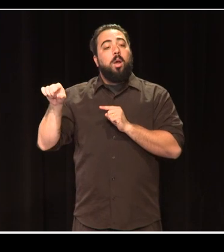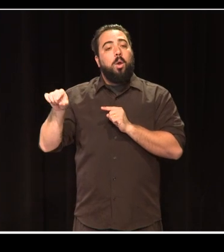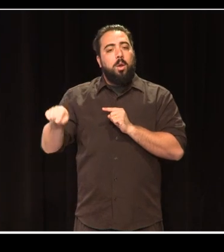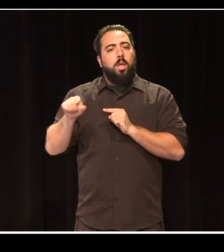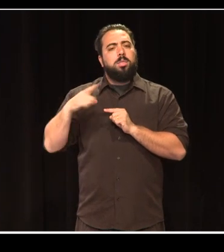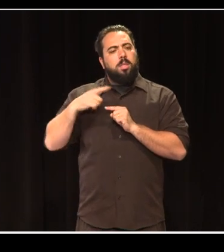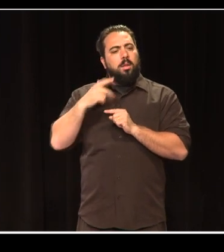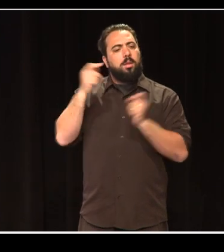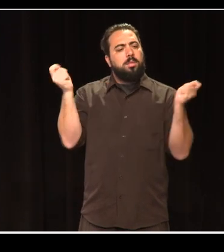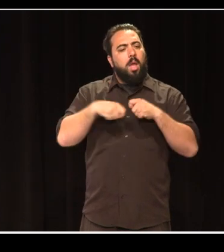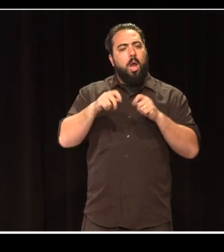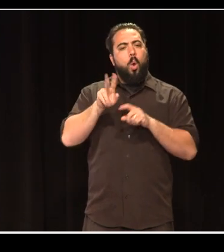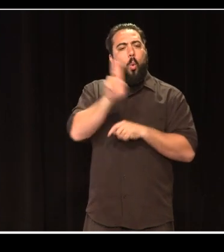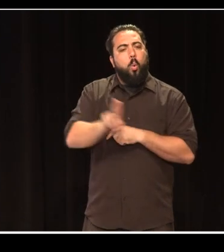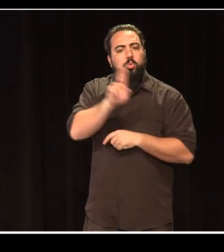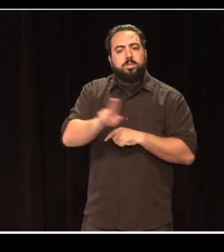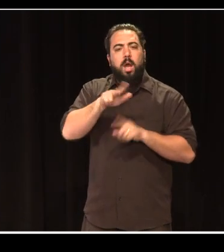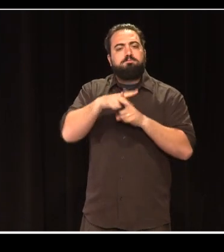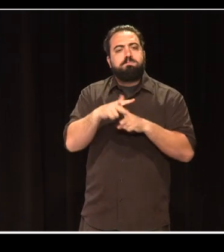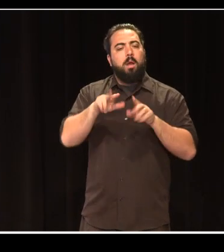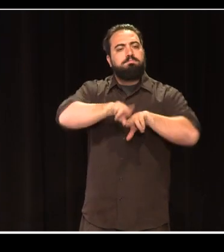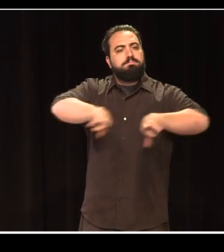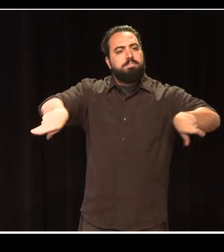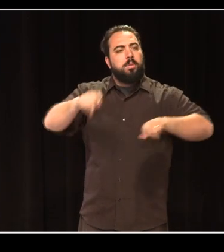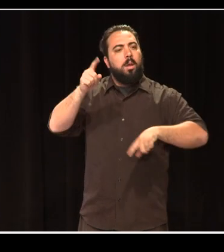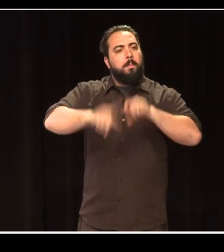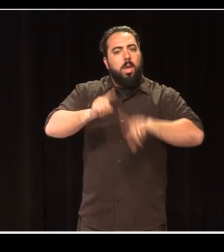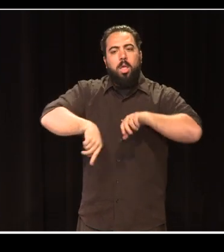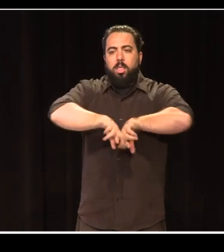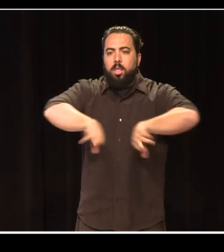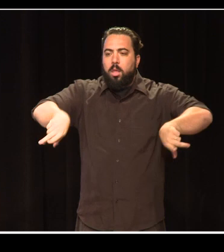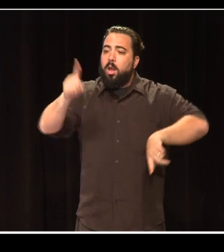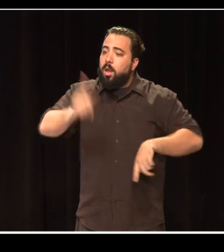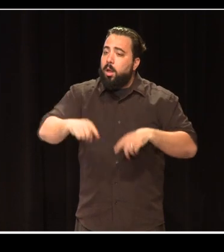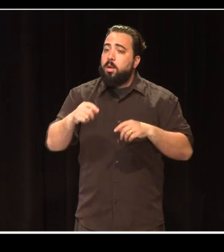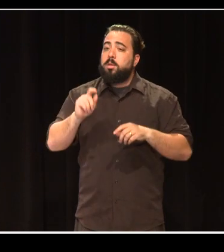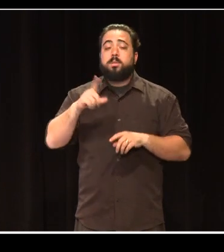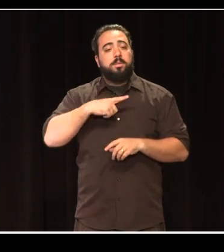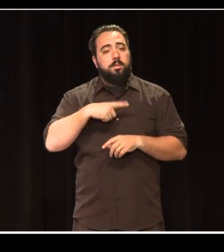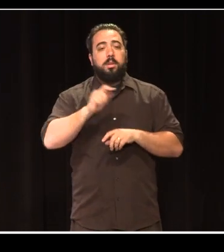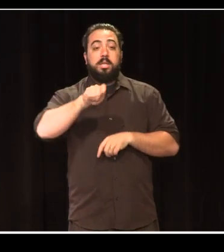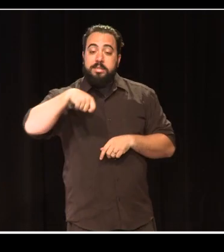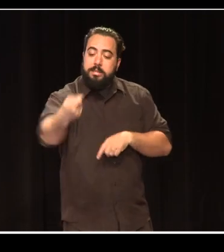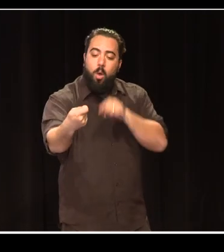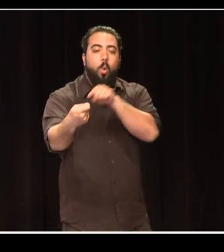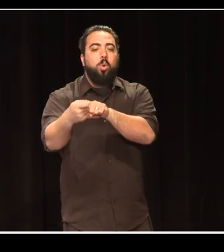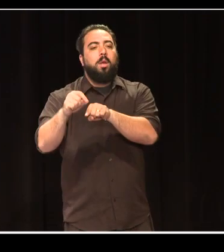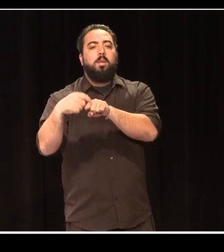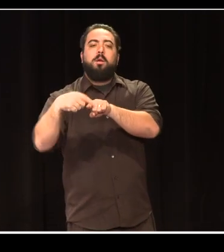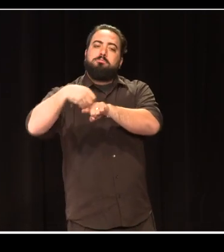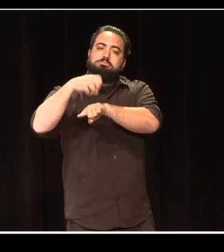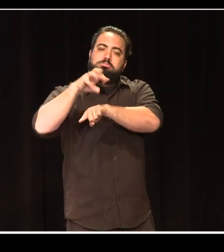nessa ferramenta, porque ela vai para além da informação só do sinal. Ela traz todo um